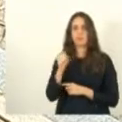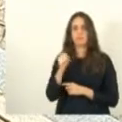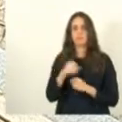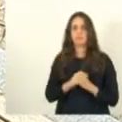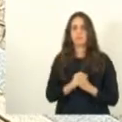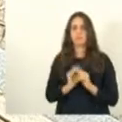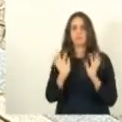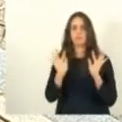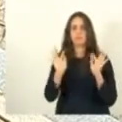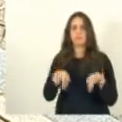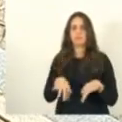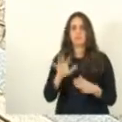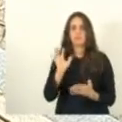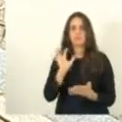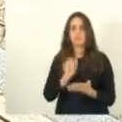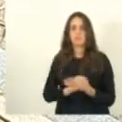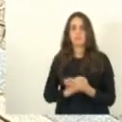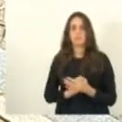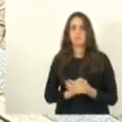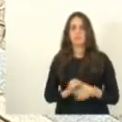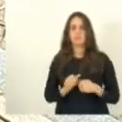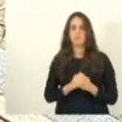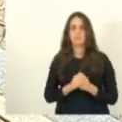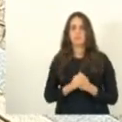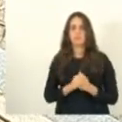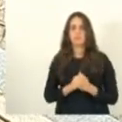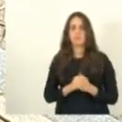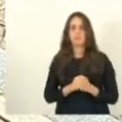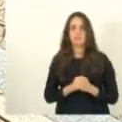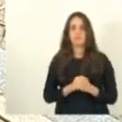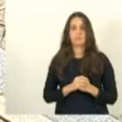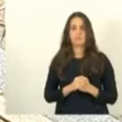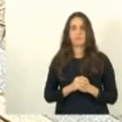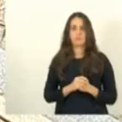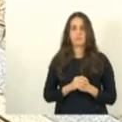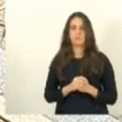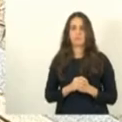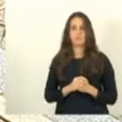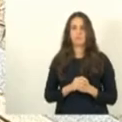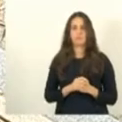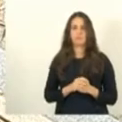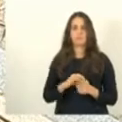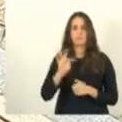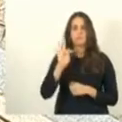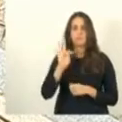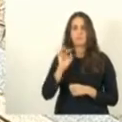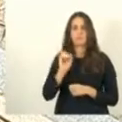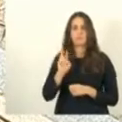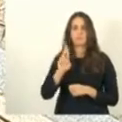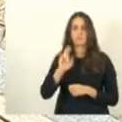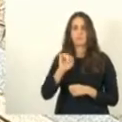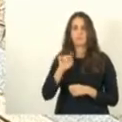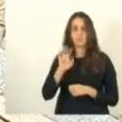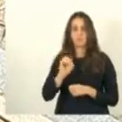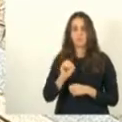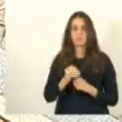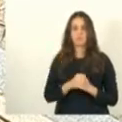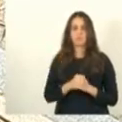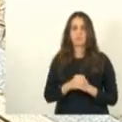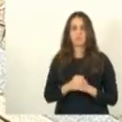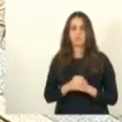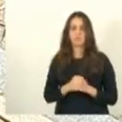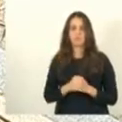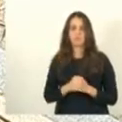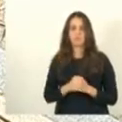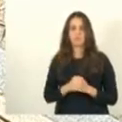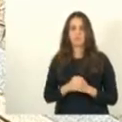E eu vou encerrar a inscrição na fala do deputado Bruno Lamas. Temos o deputado Torino inscrito. Encerro na fala do deputado